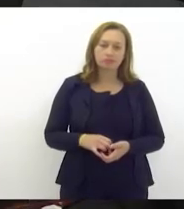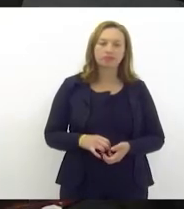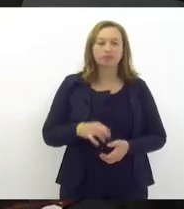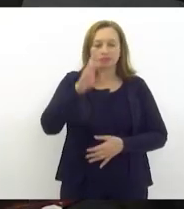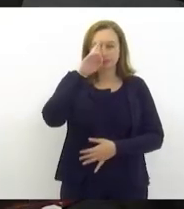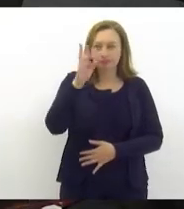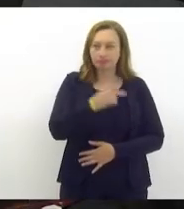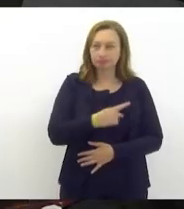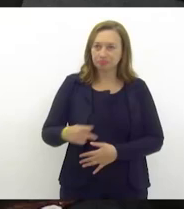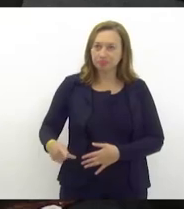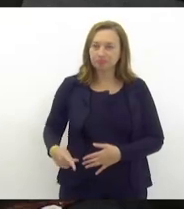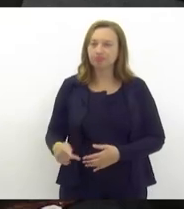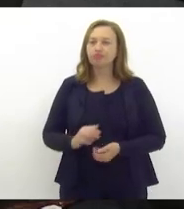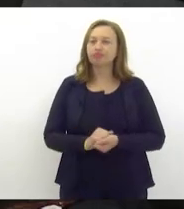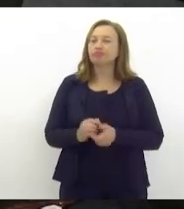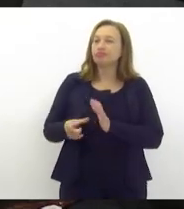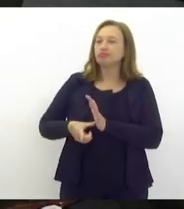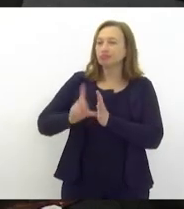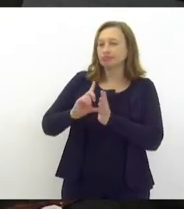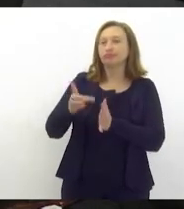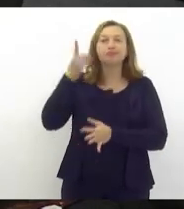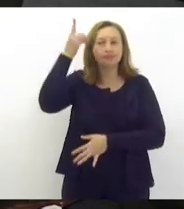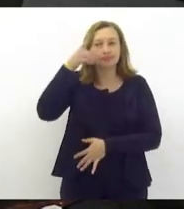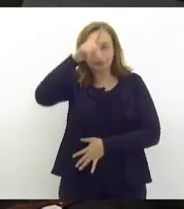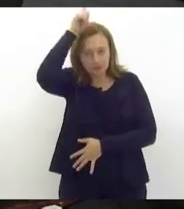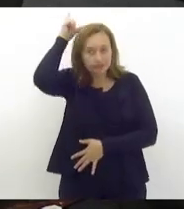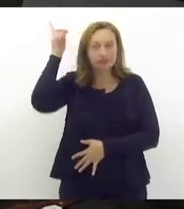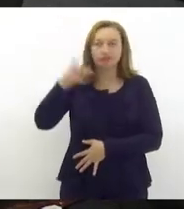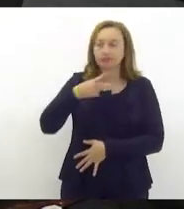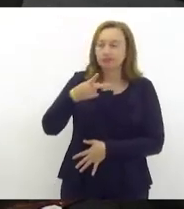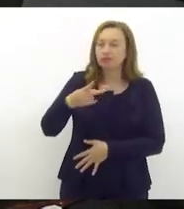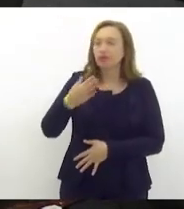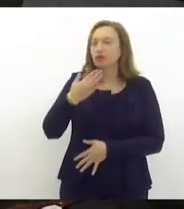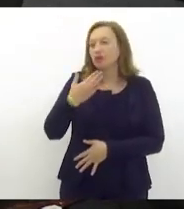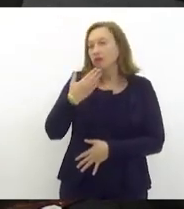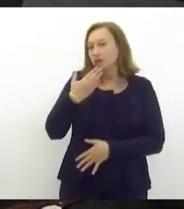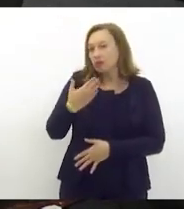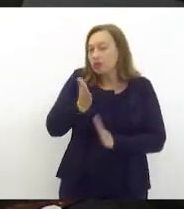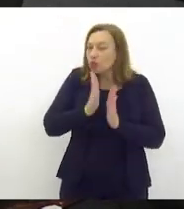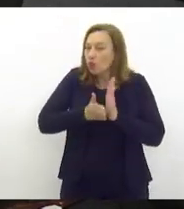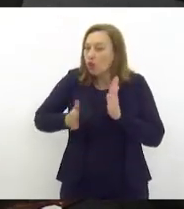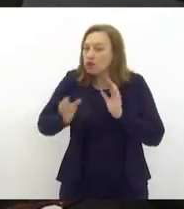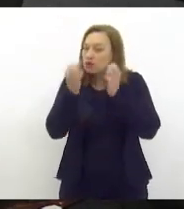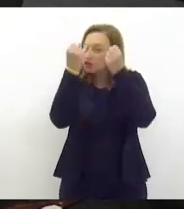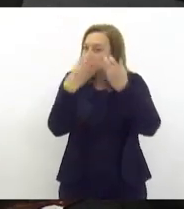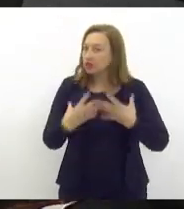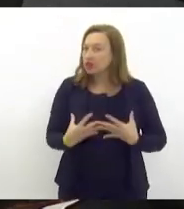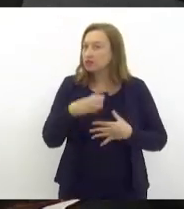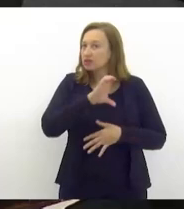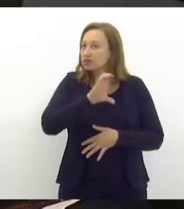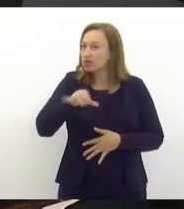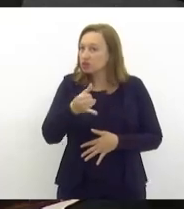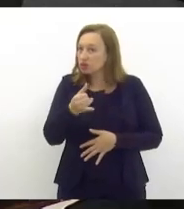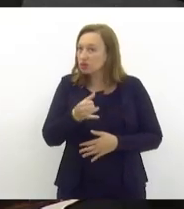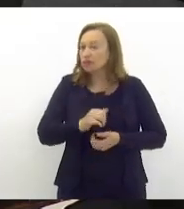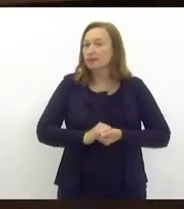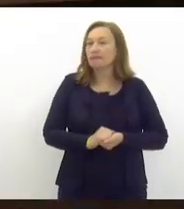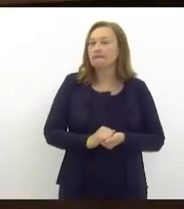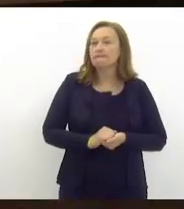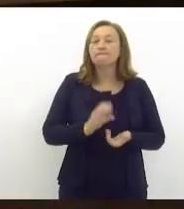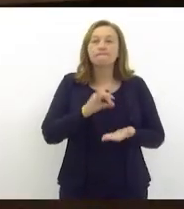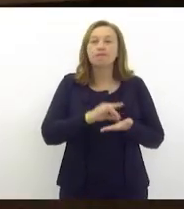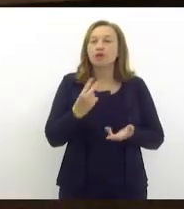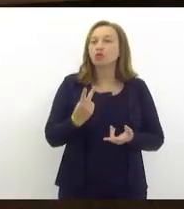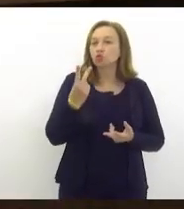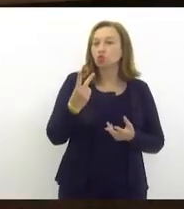Senhor presidente, antes da fala do deputado Luiz Paulo, Vossa Excelência me permite só uma questão de ordem, na verdade, esclarecimento pela CCJ. Na realidade, são